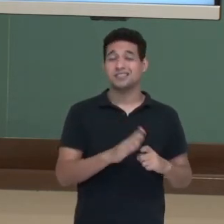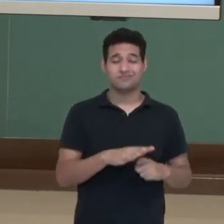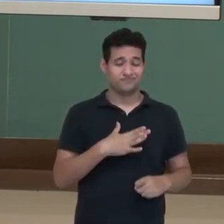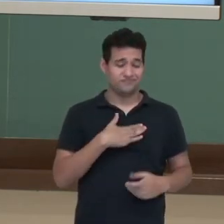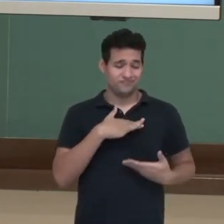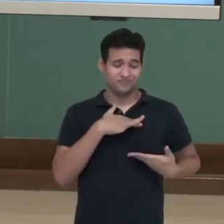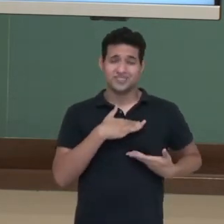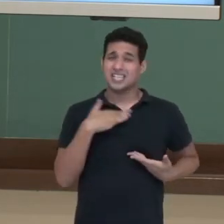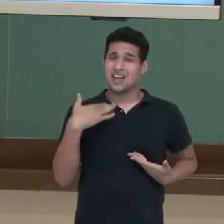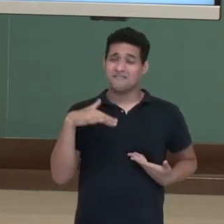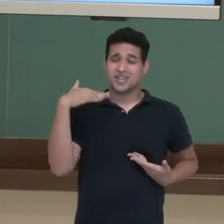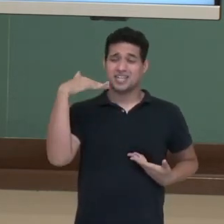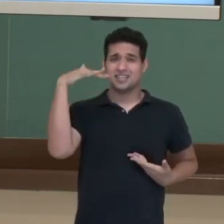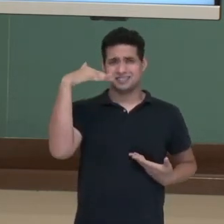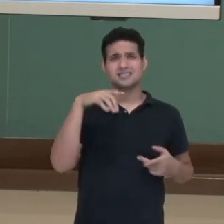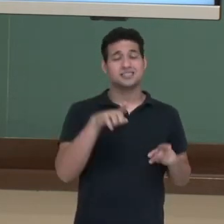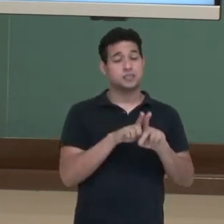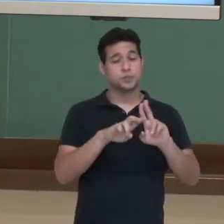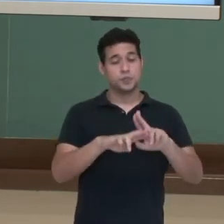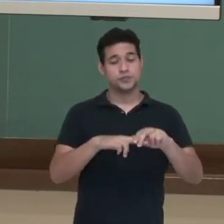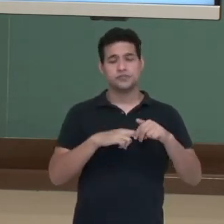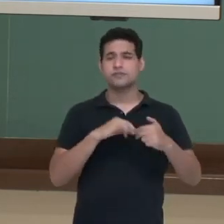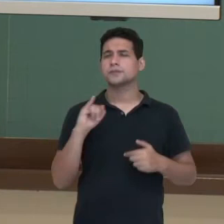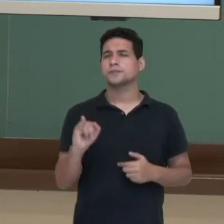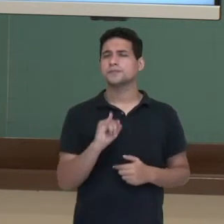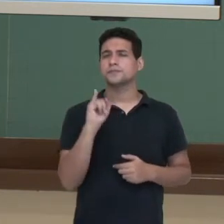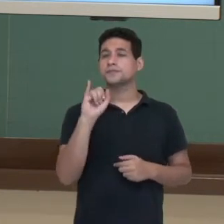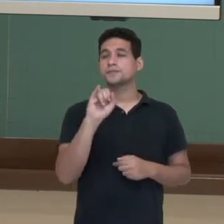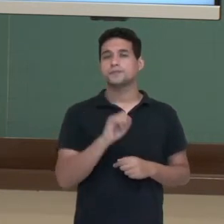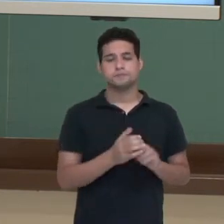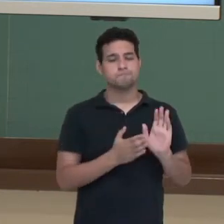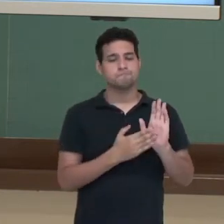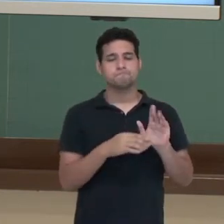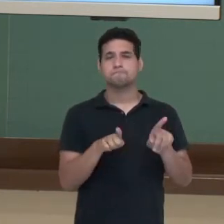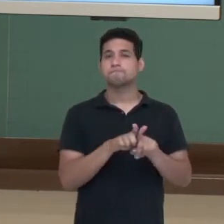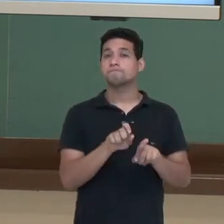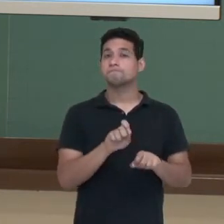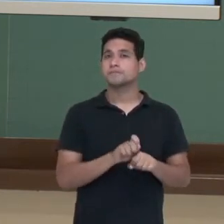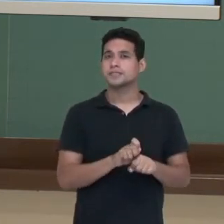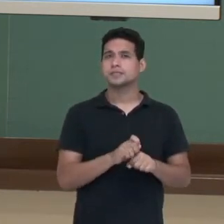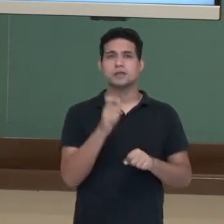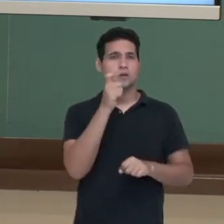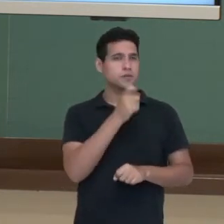muito avançado. Por isso, a importância da campanha da